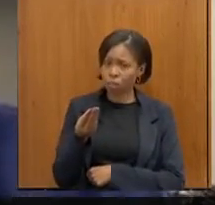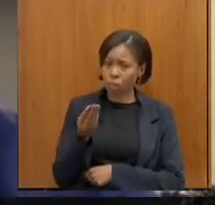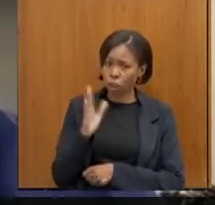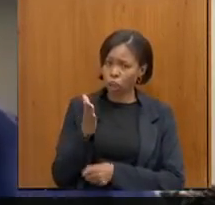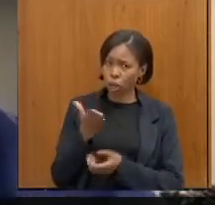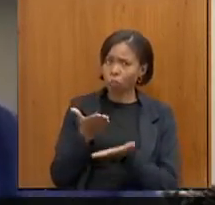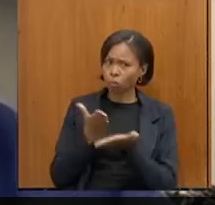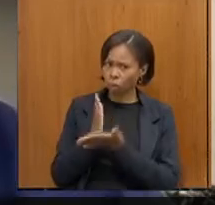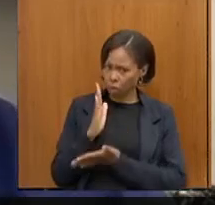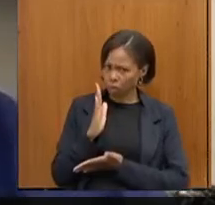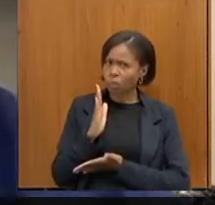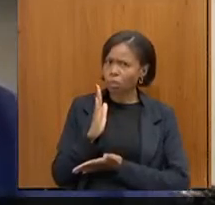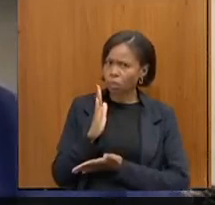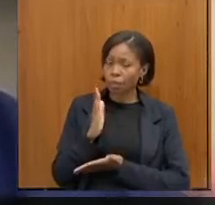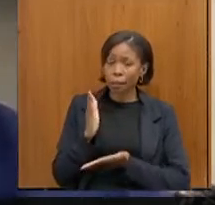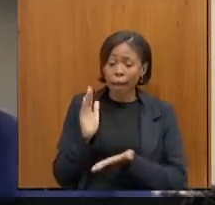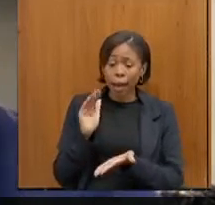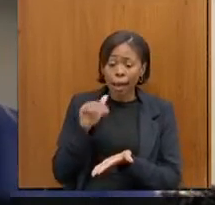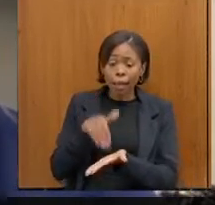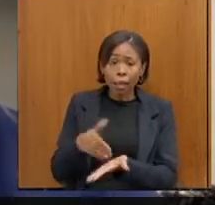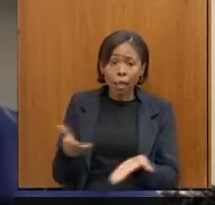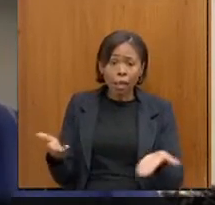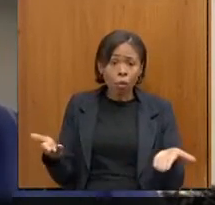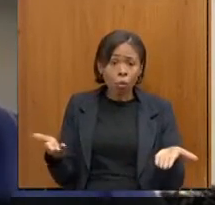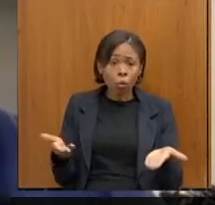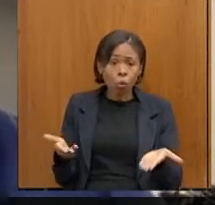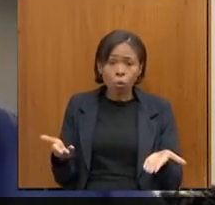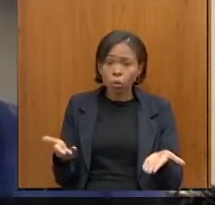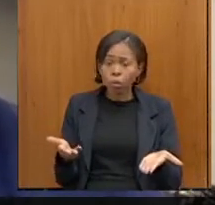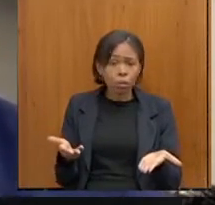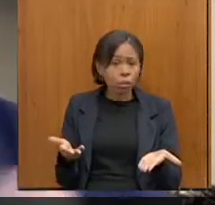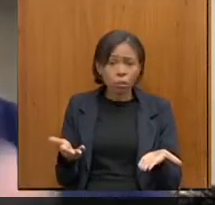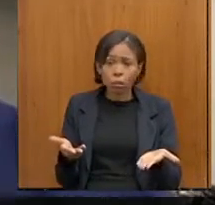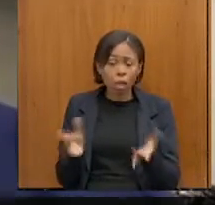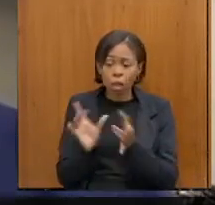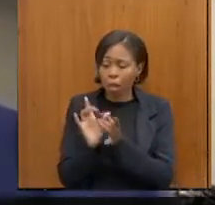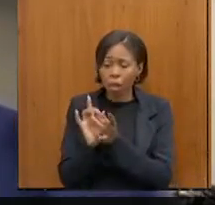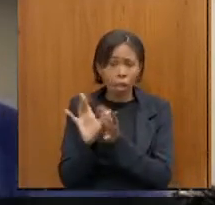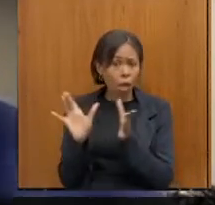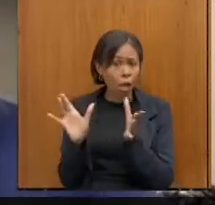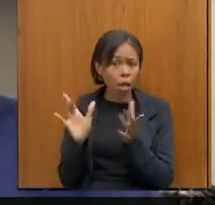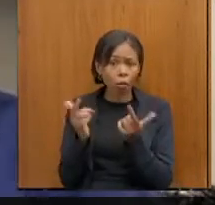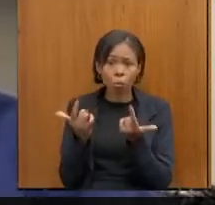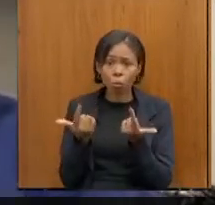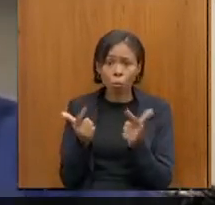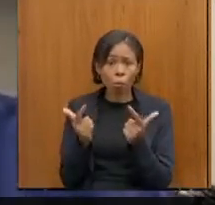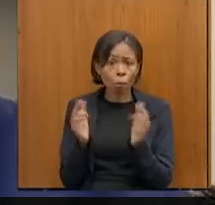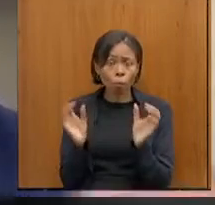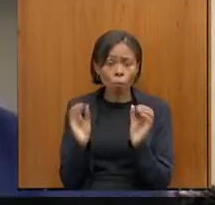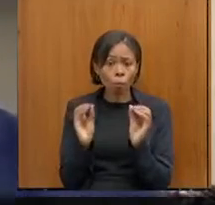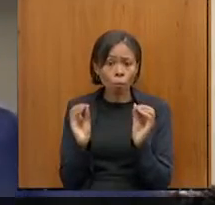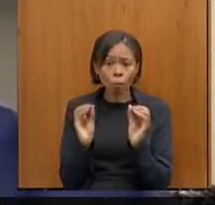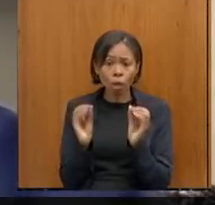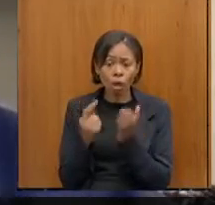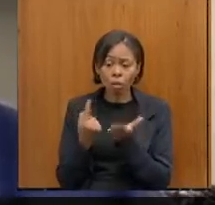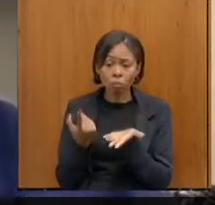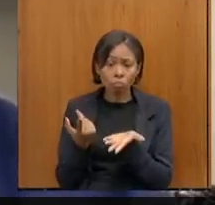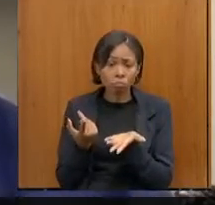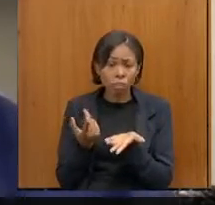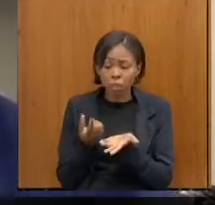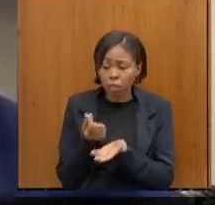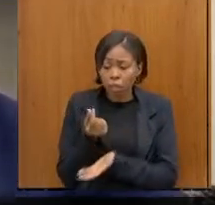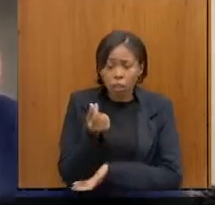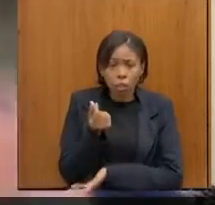deste ano e até agora nós não temos notícia da liberação ou da possível liberação uma negociação